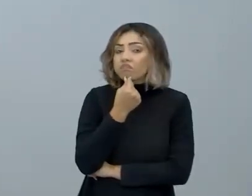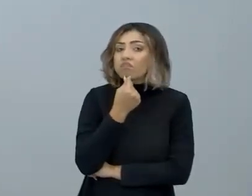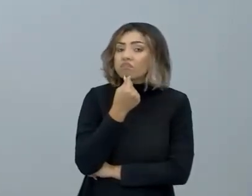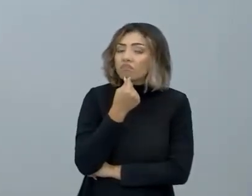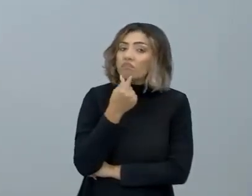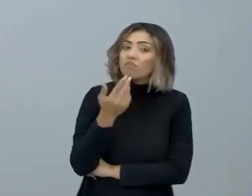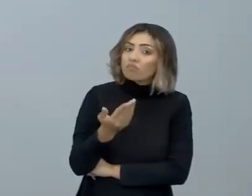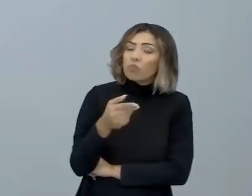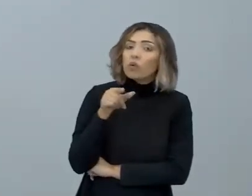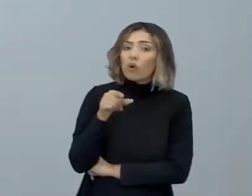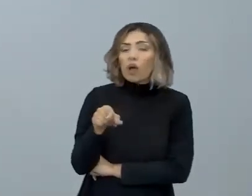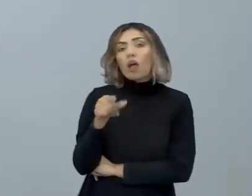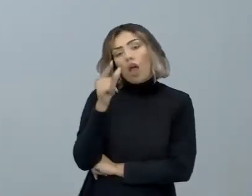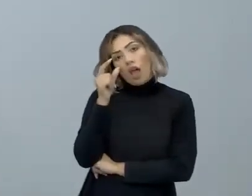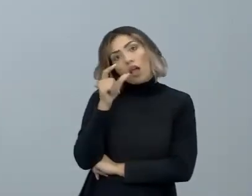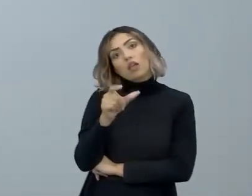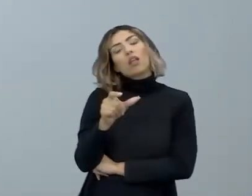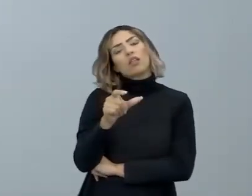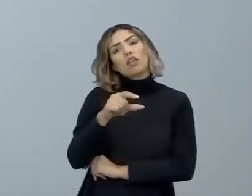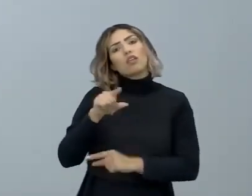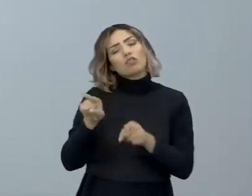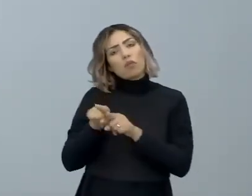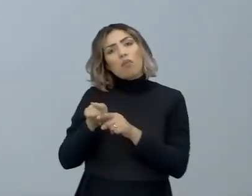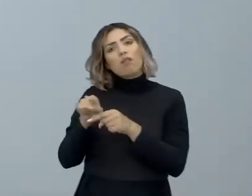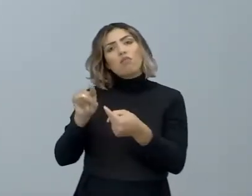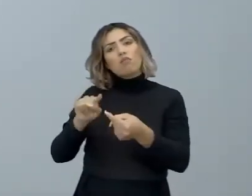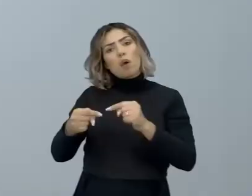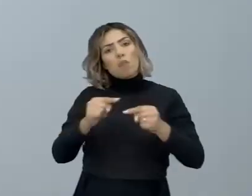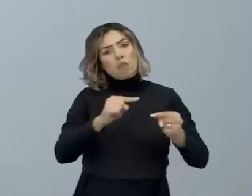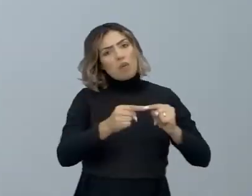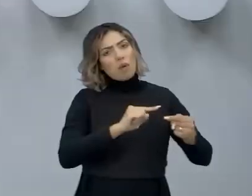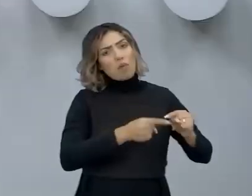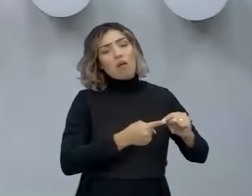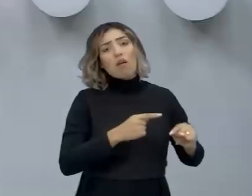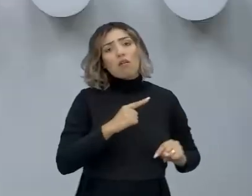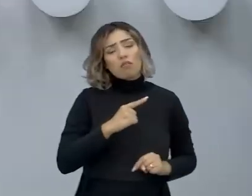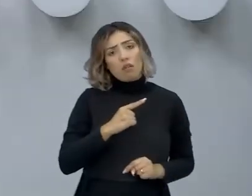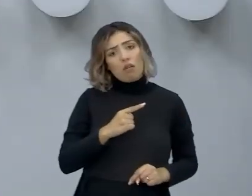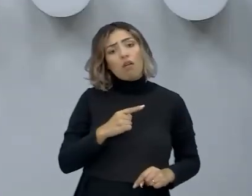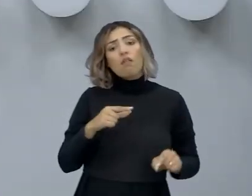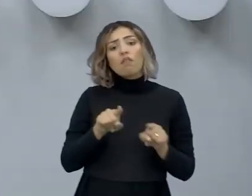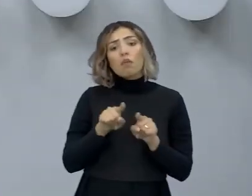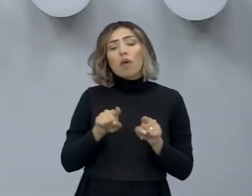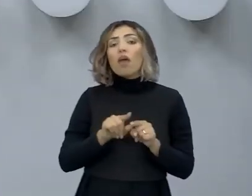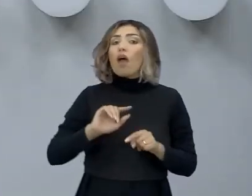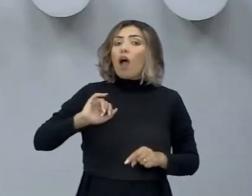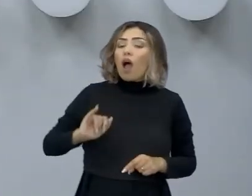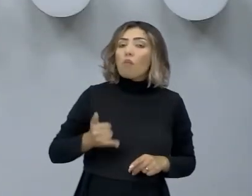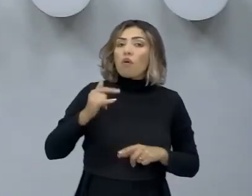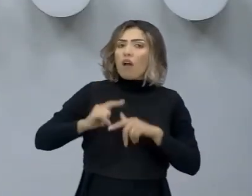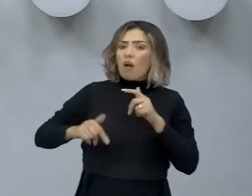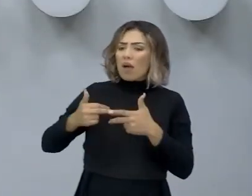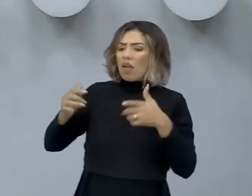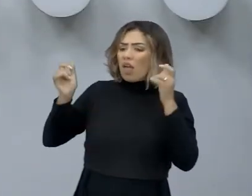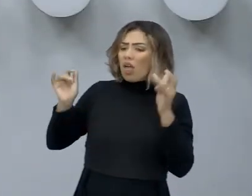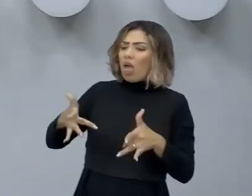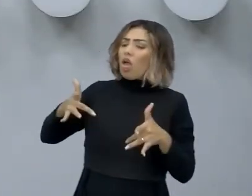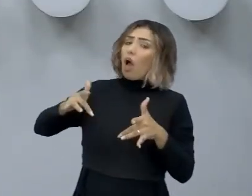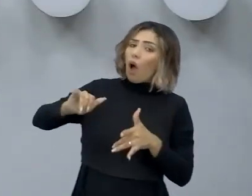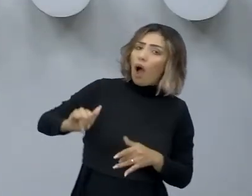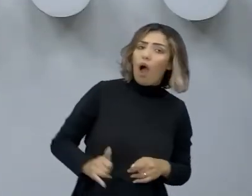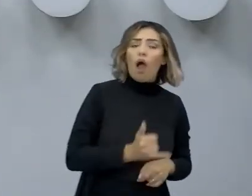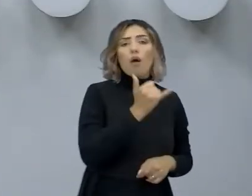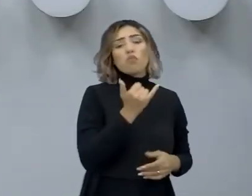tá muito interligado uma coisa na outra, assim. Isso que tornou divertido. Exato. E reaproveitar uma série de materiais numa